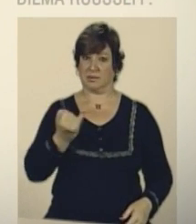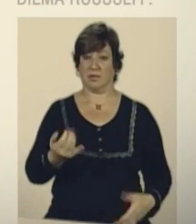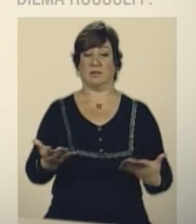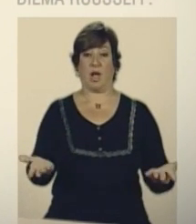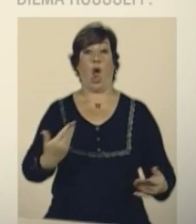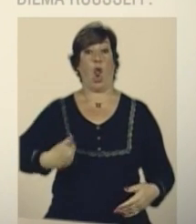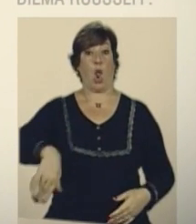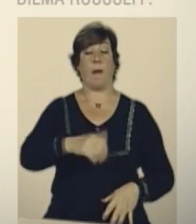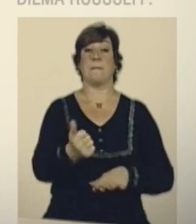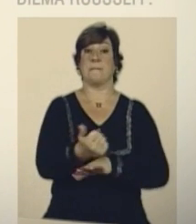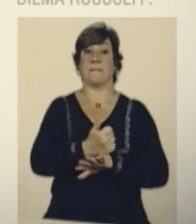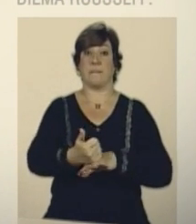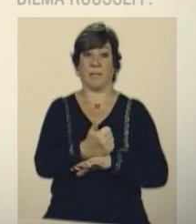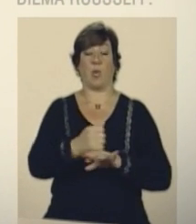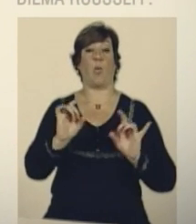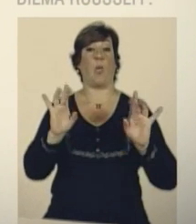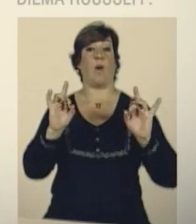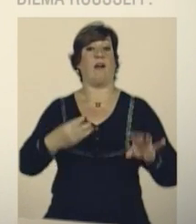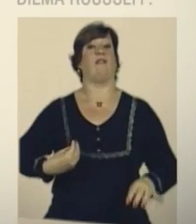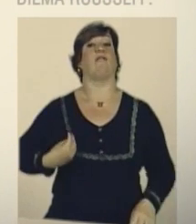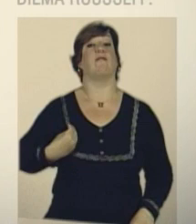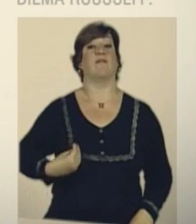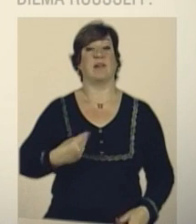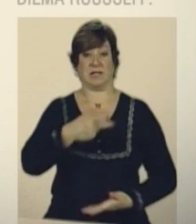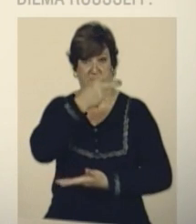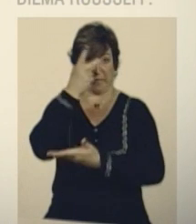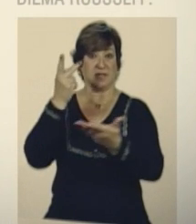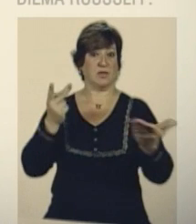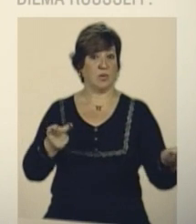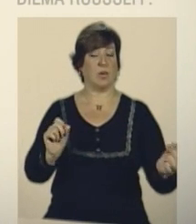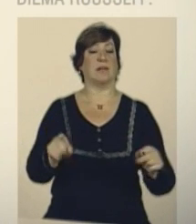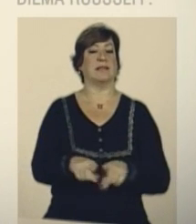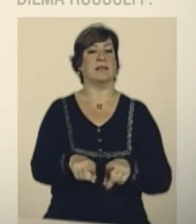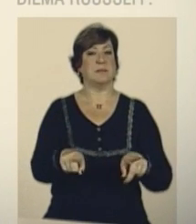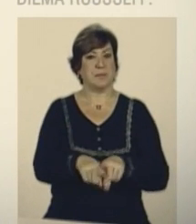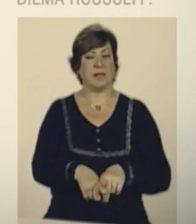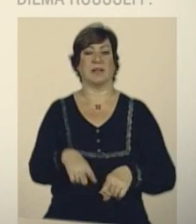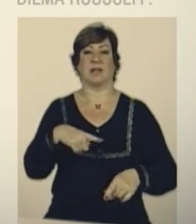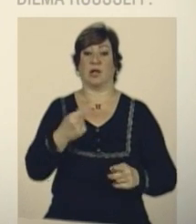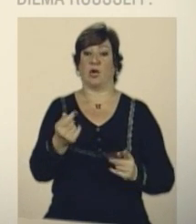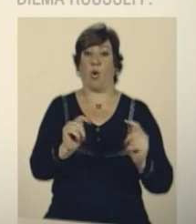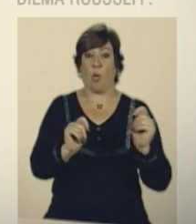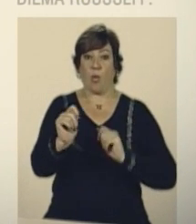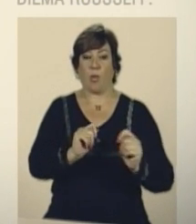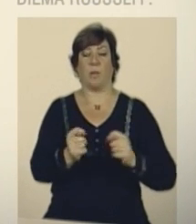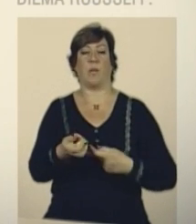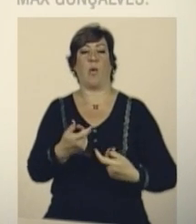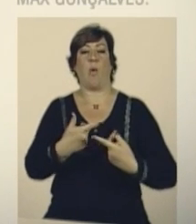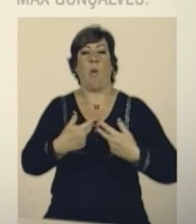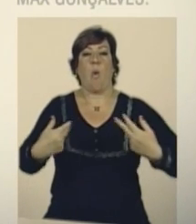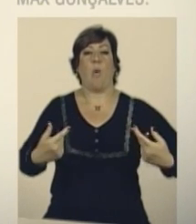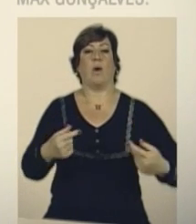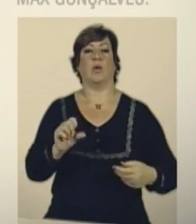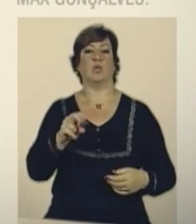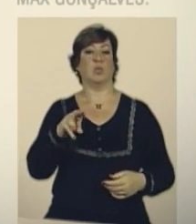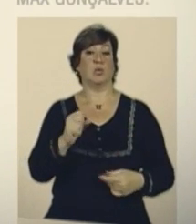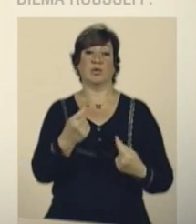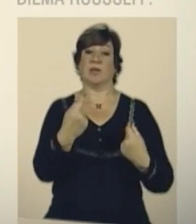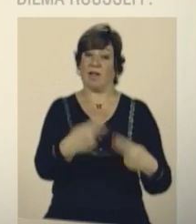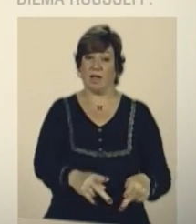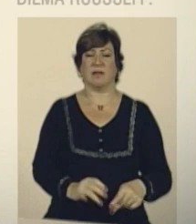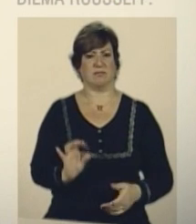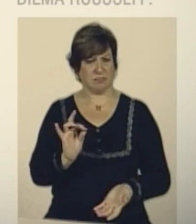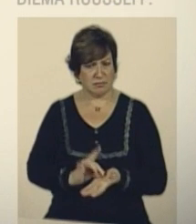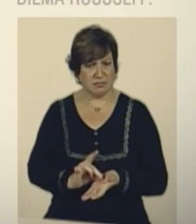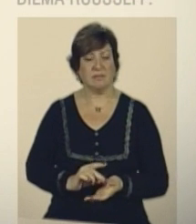nós melhoramos a qualidade de vida das pessoas e ainda economizamos recursos do SUS é mesmo presidenta